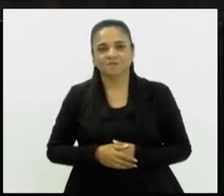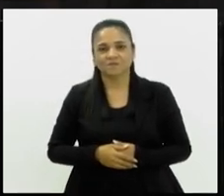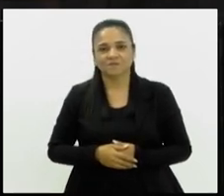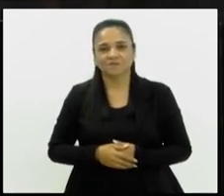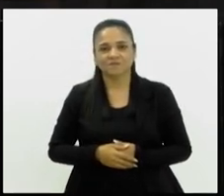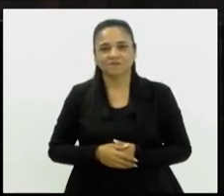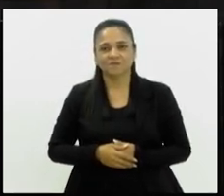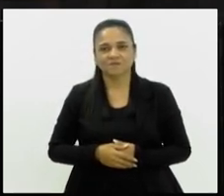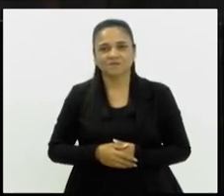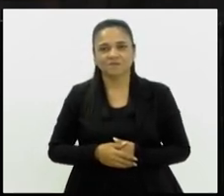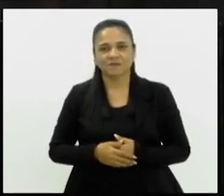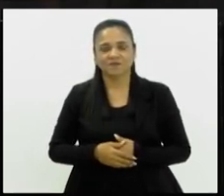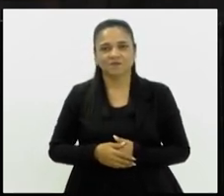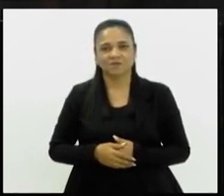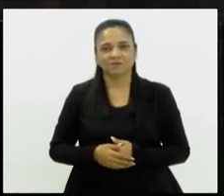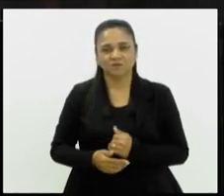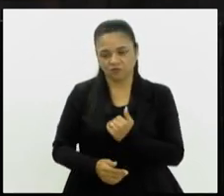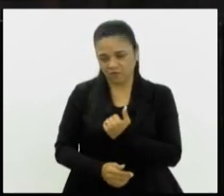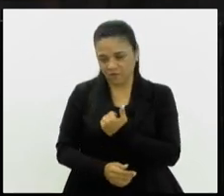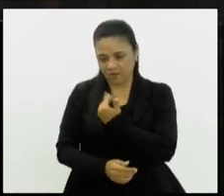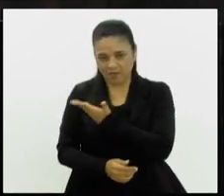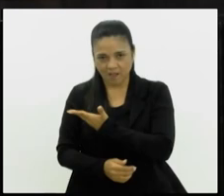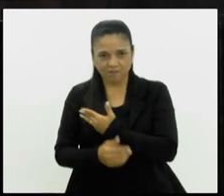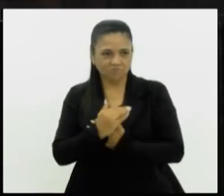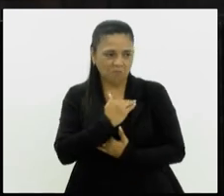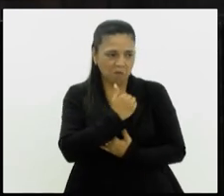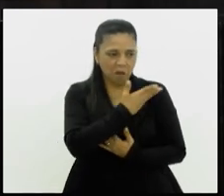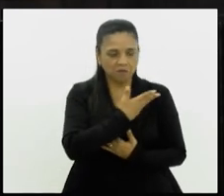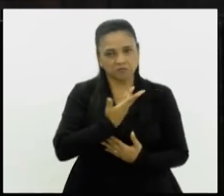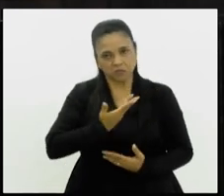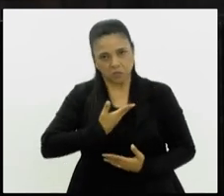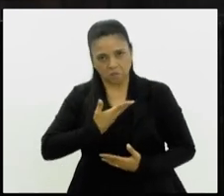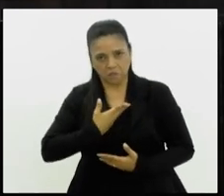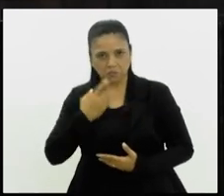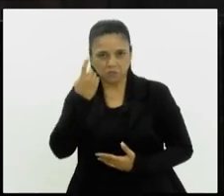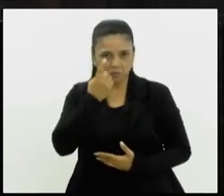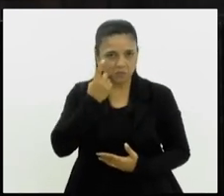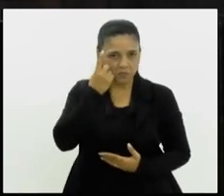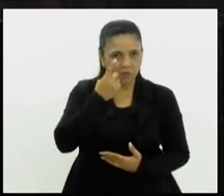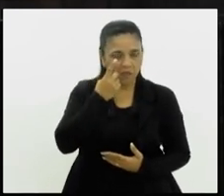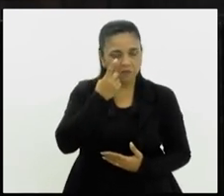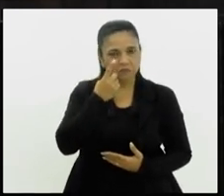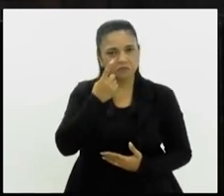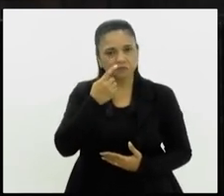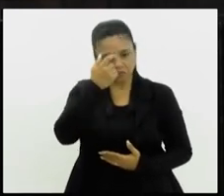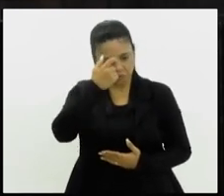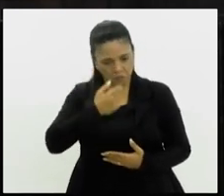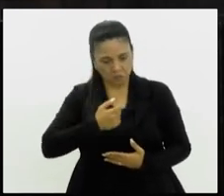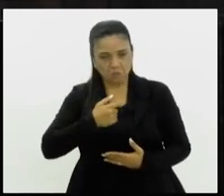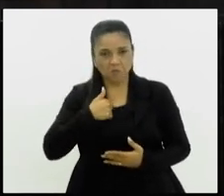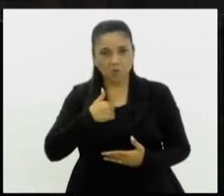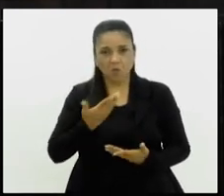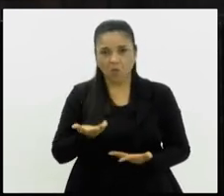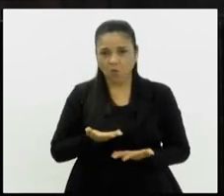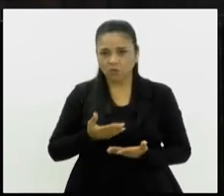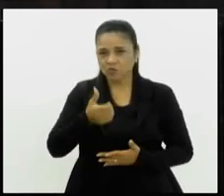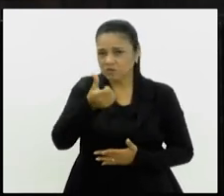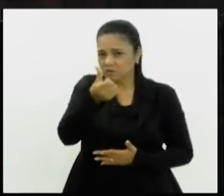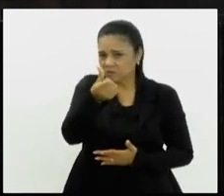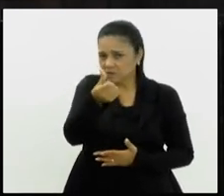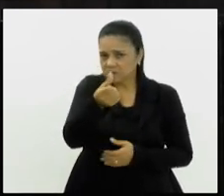estive aqui ao lado de outros companheiros, né, porque hoje faz